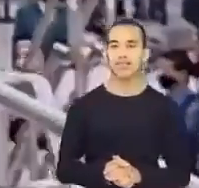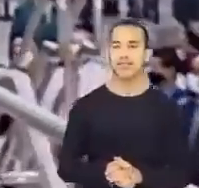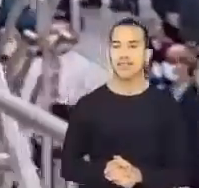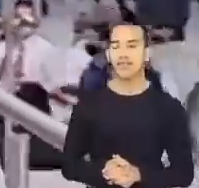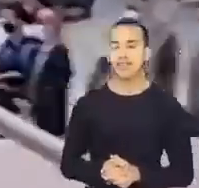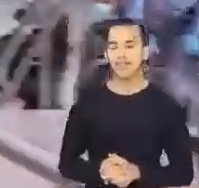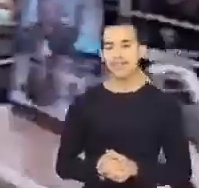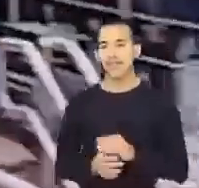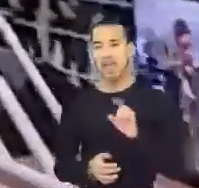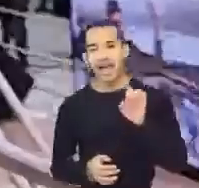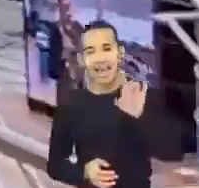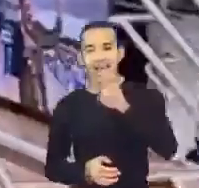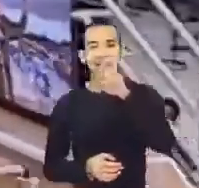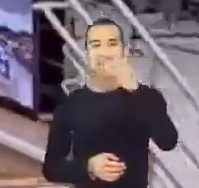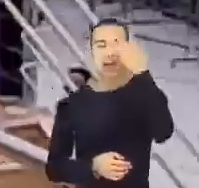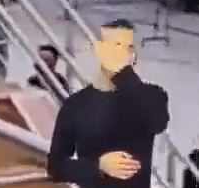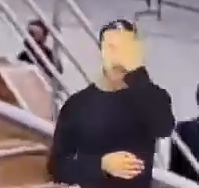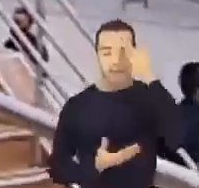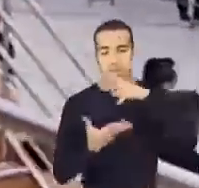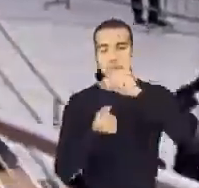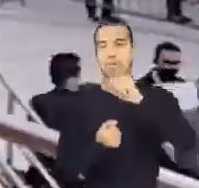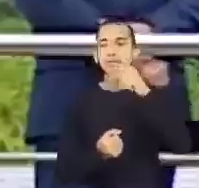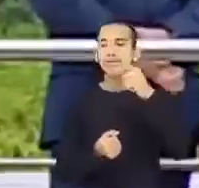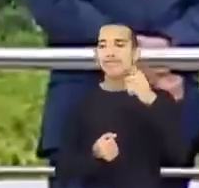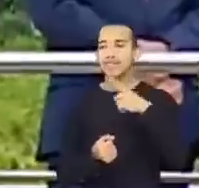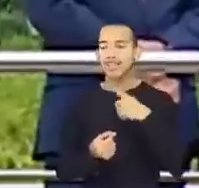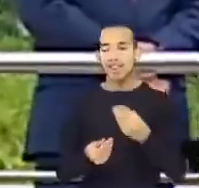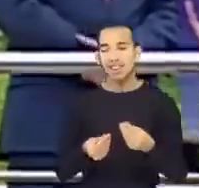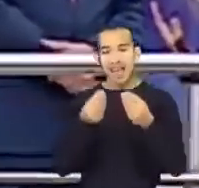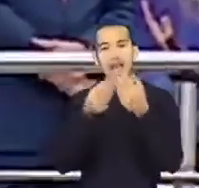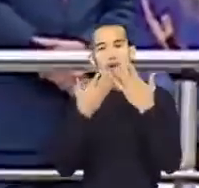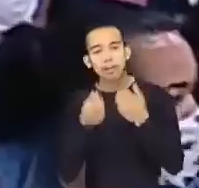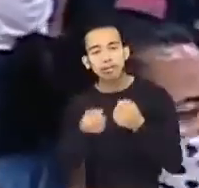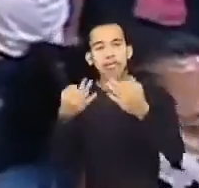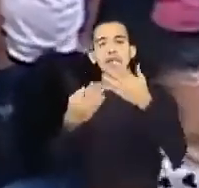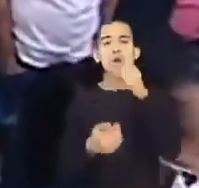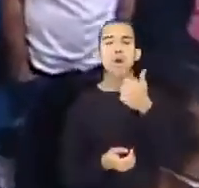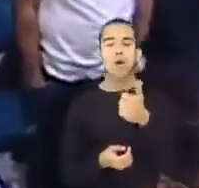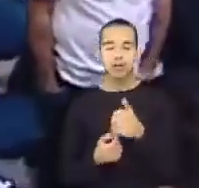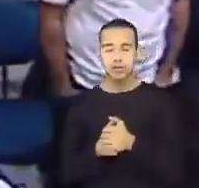Cada 5 pessoas no mundo, o Brasil alimenta uma. Você, quem sabia disso?